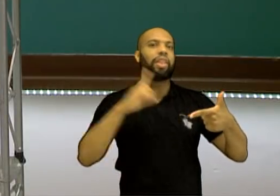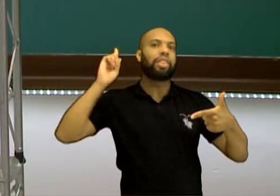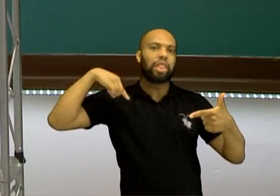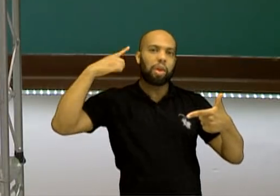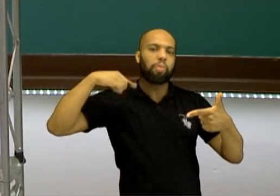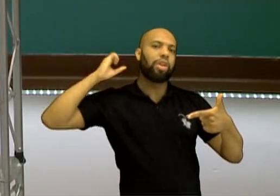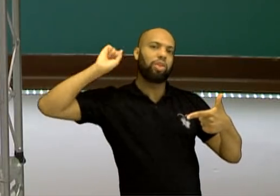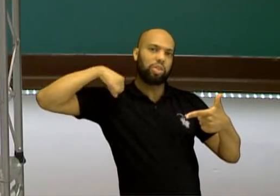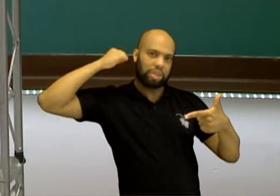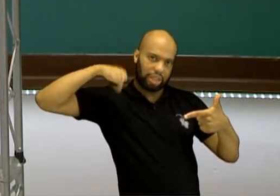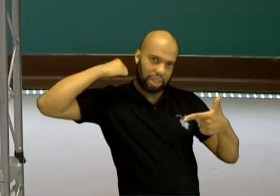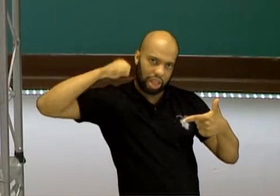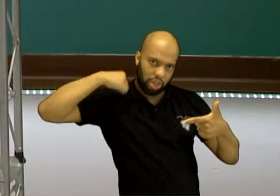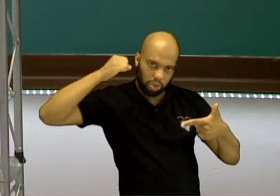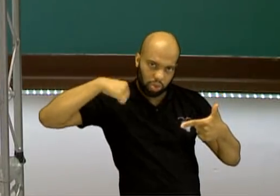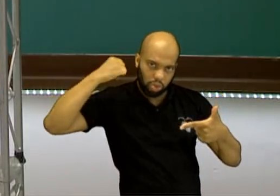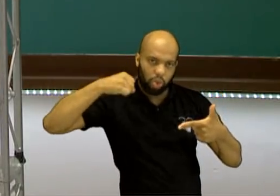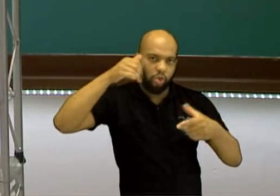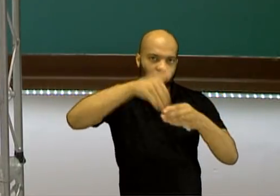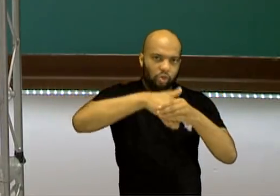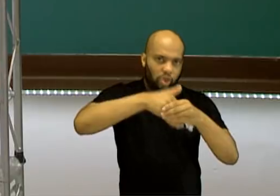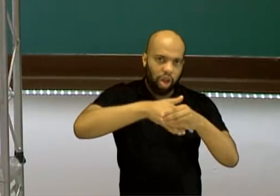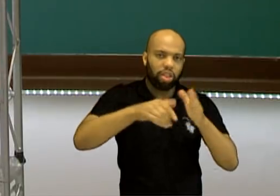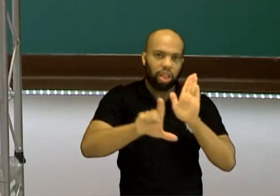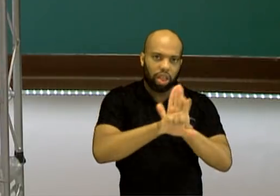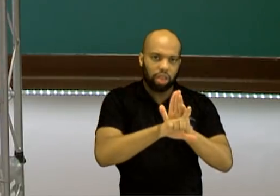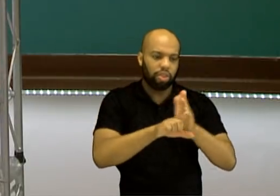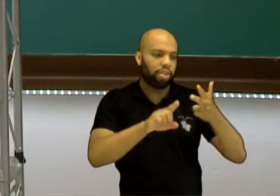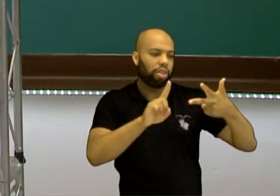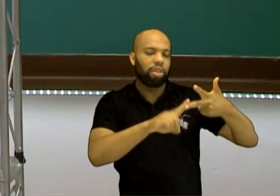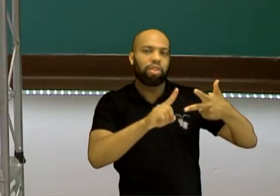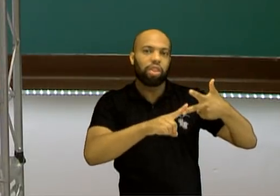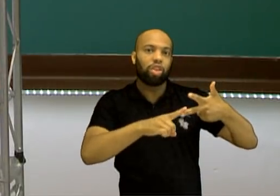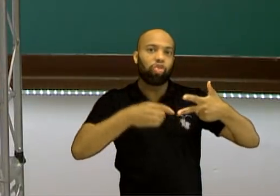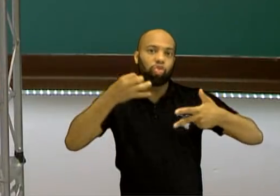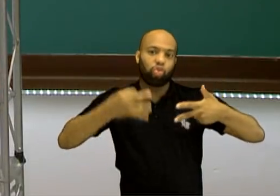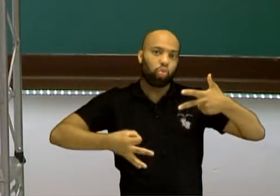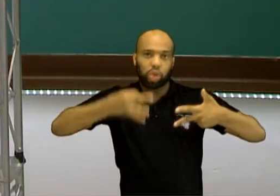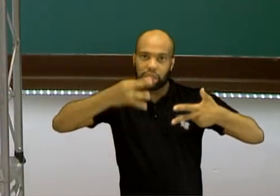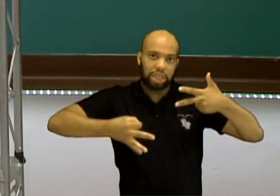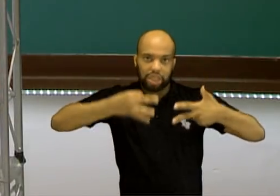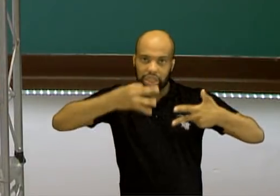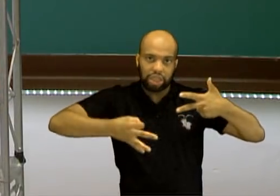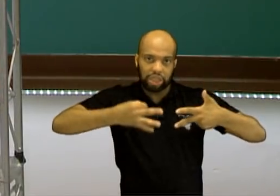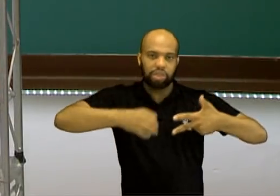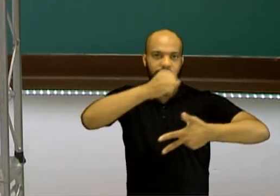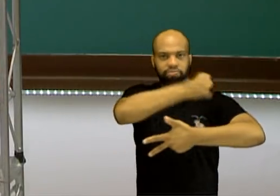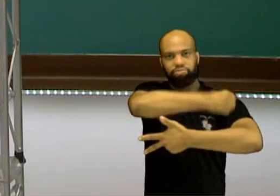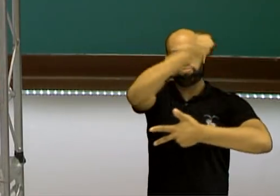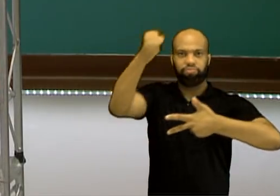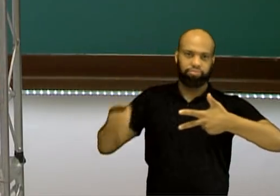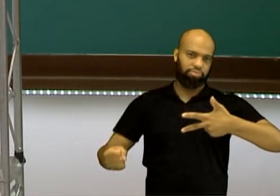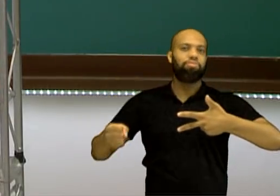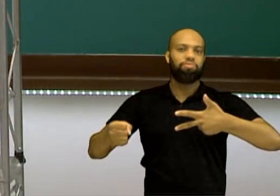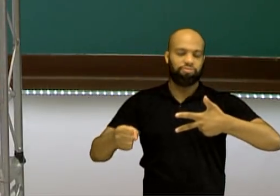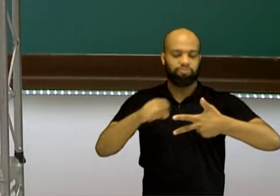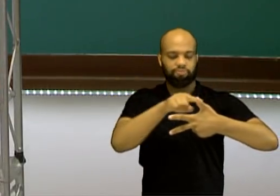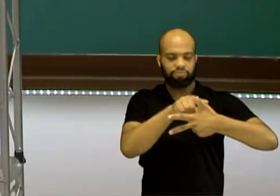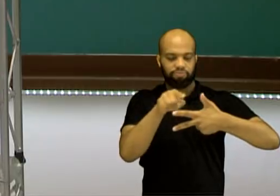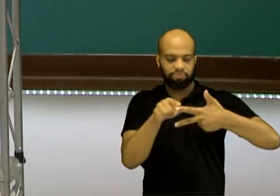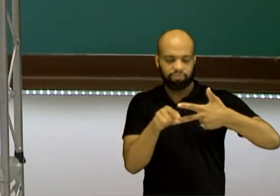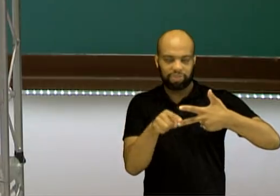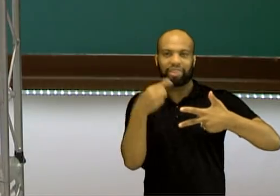deputados e senadores, que votam as leis; e o Poder Judiciário, que é o Supremo Tribunal, o Superior